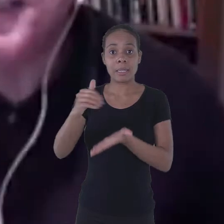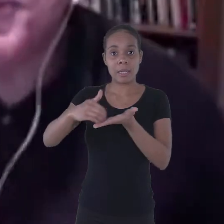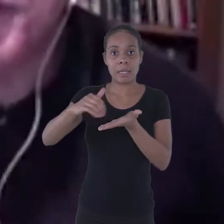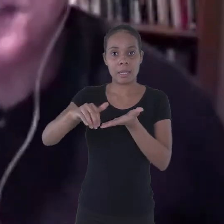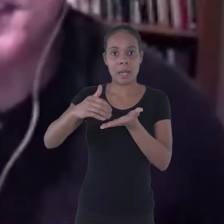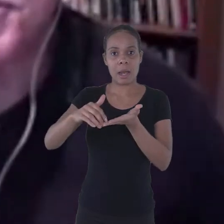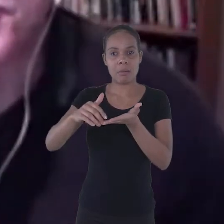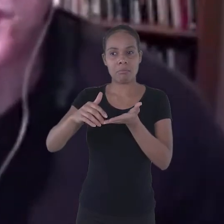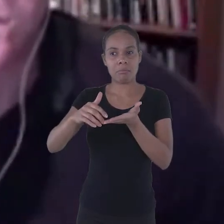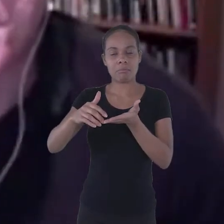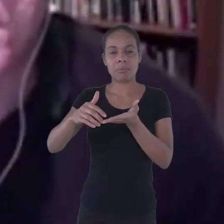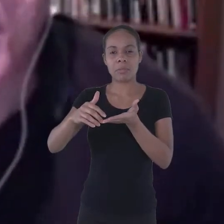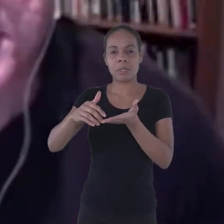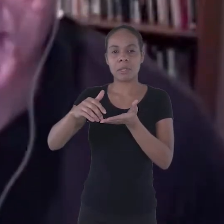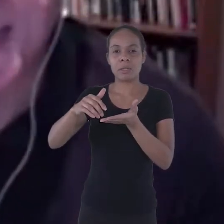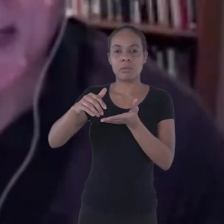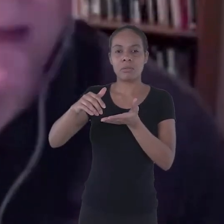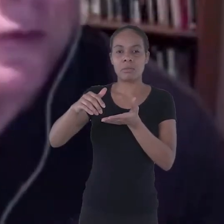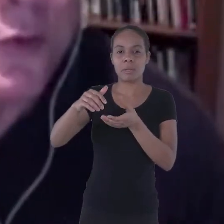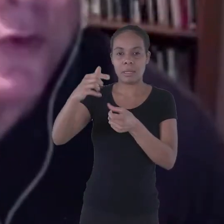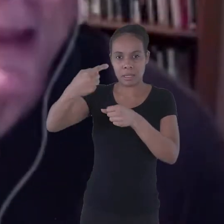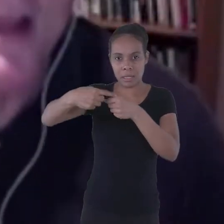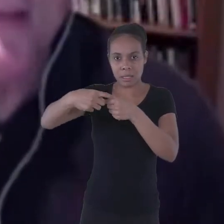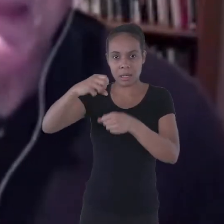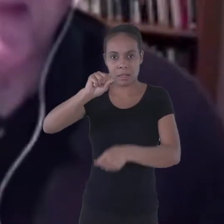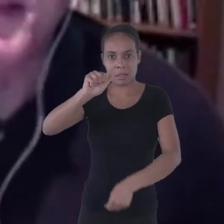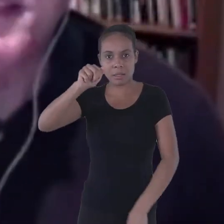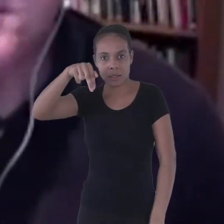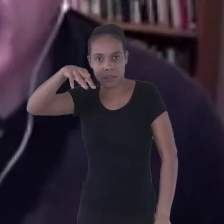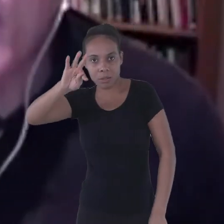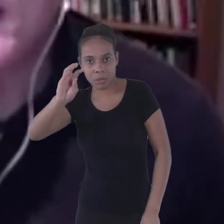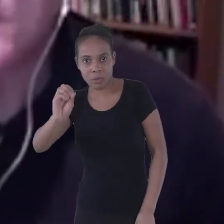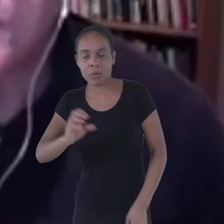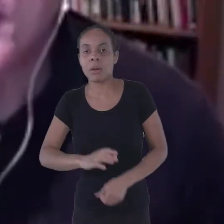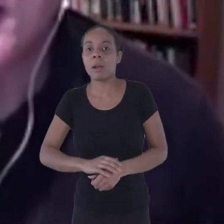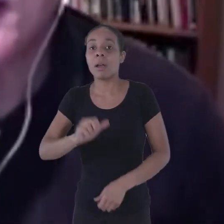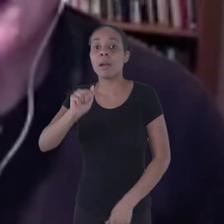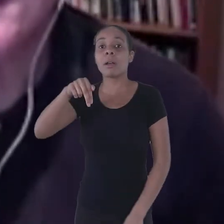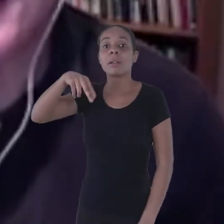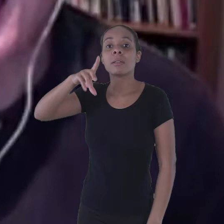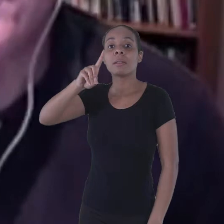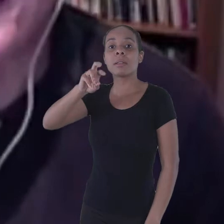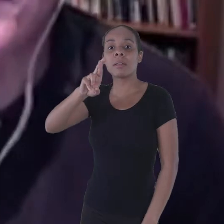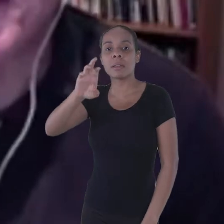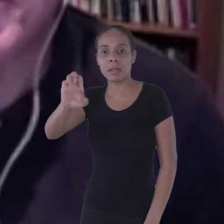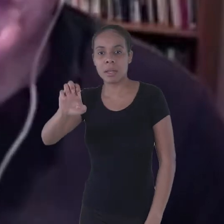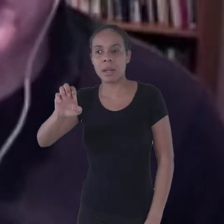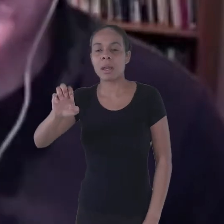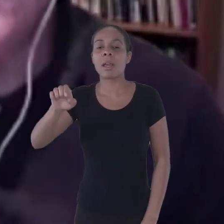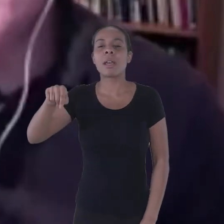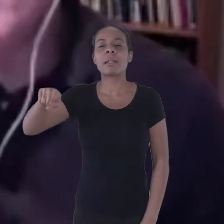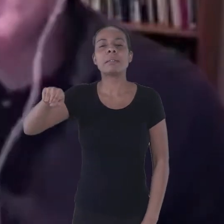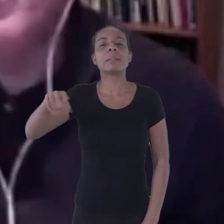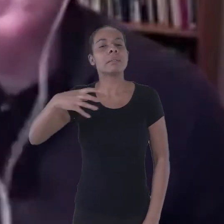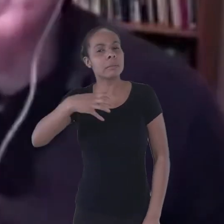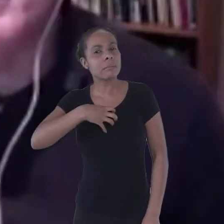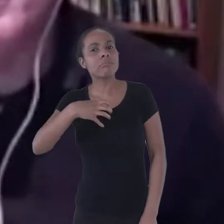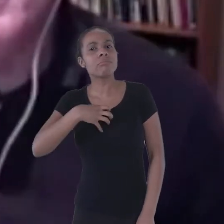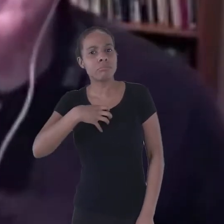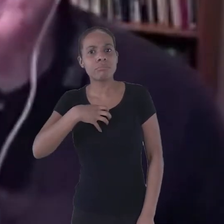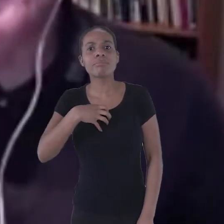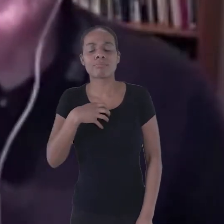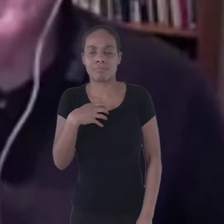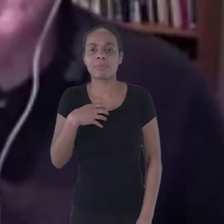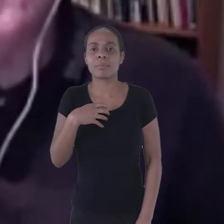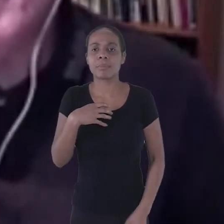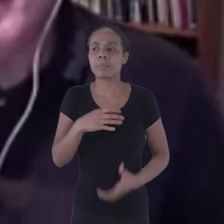afastado das coisas, das discussões principais, porque ele era um ator, que a princípio ao ator cabe o papel de ser o bobo da corte, né?